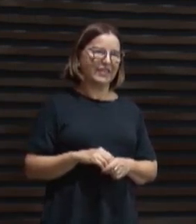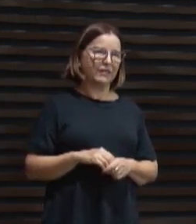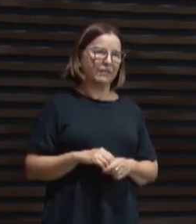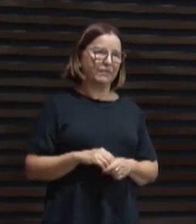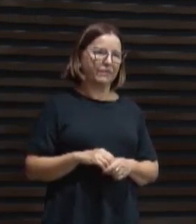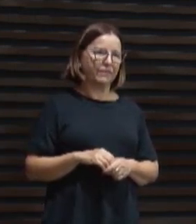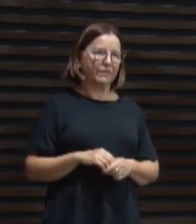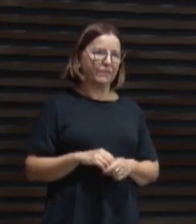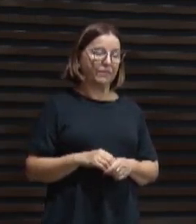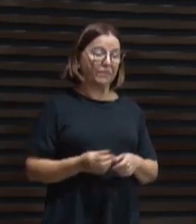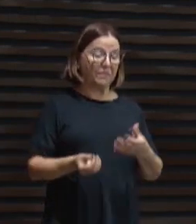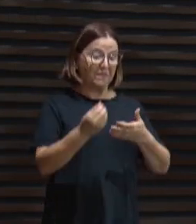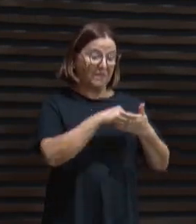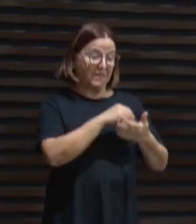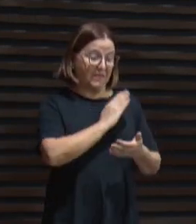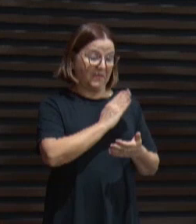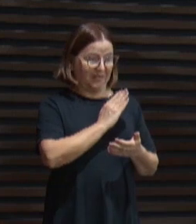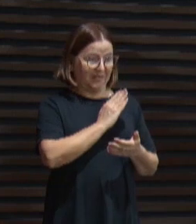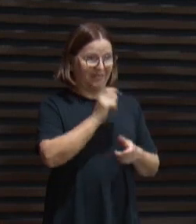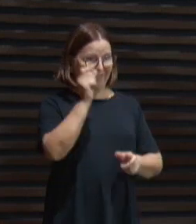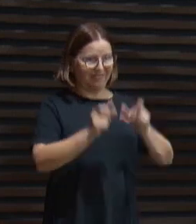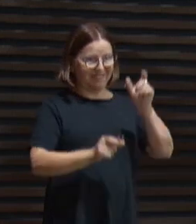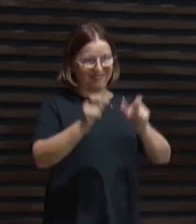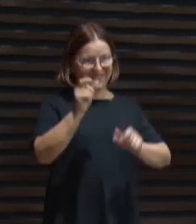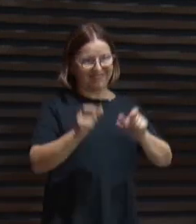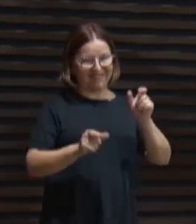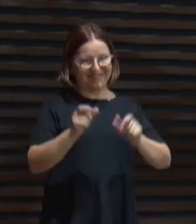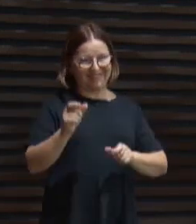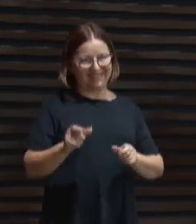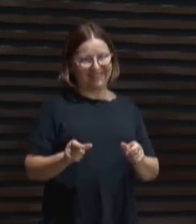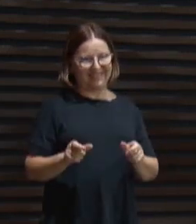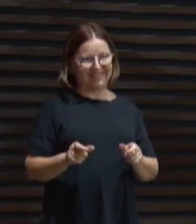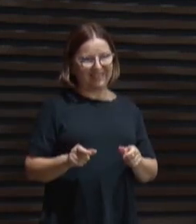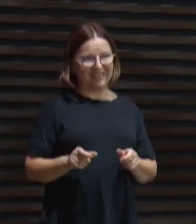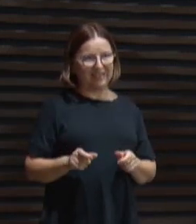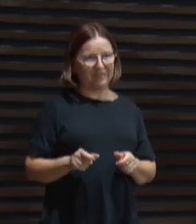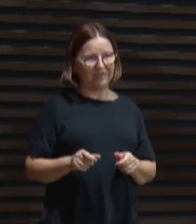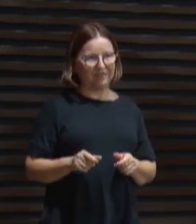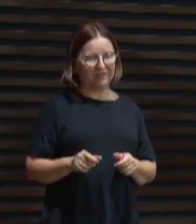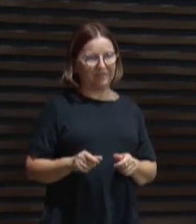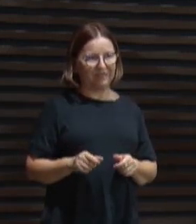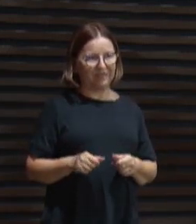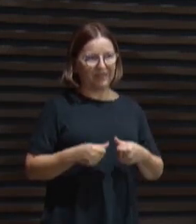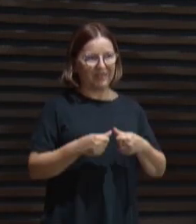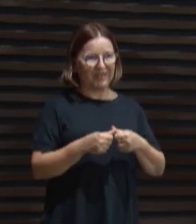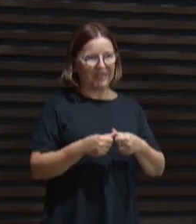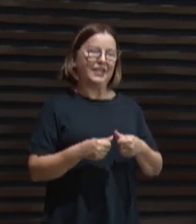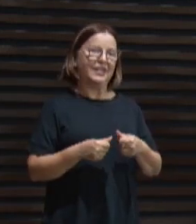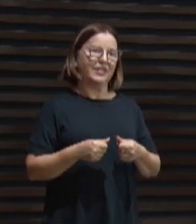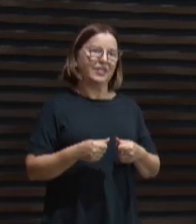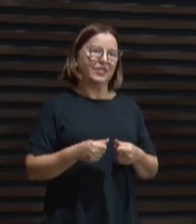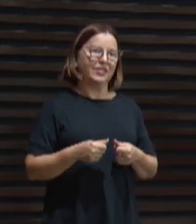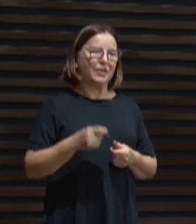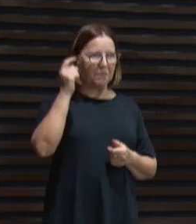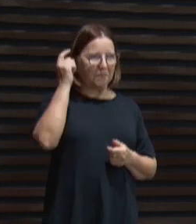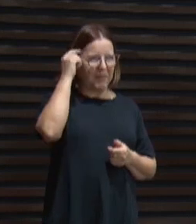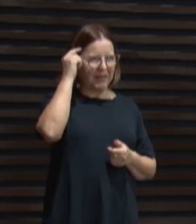Há dentro do ser humano essa cabeça de serpente.